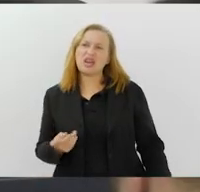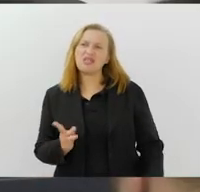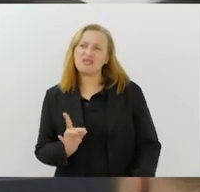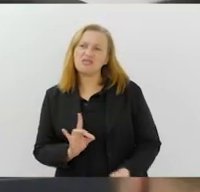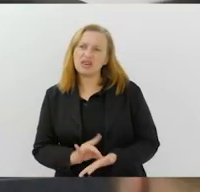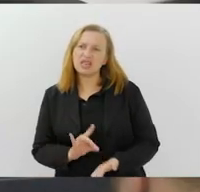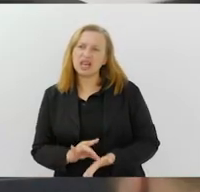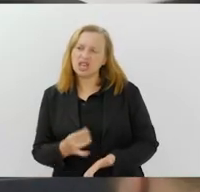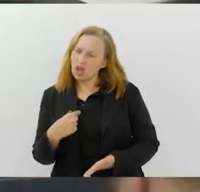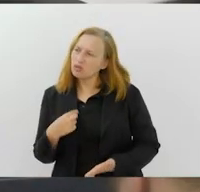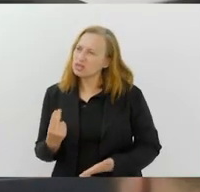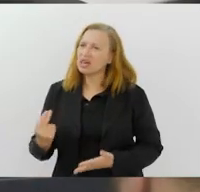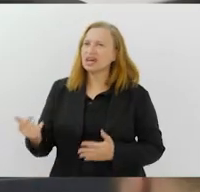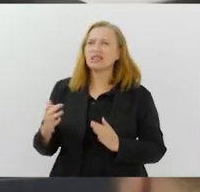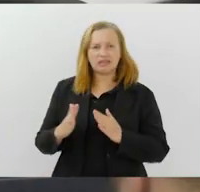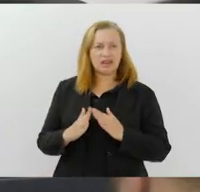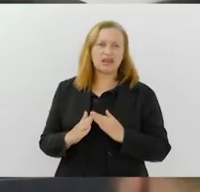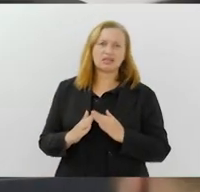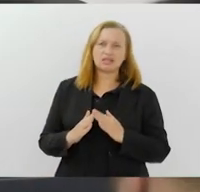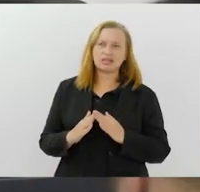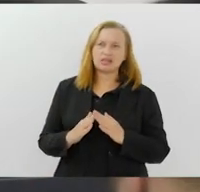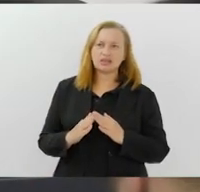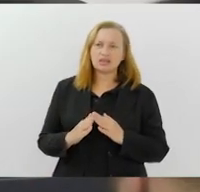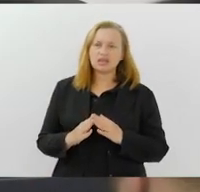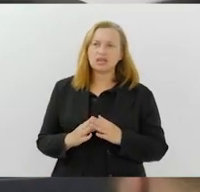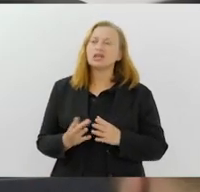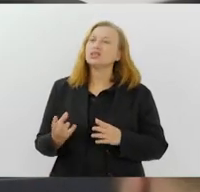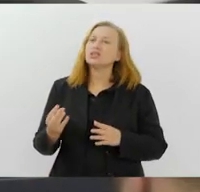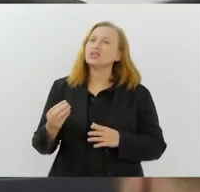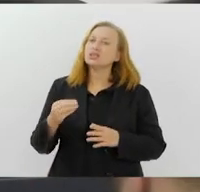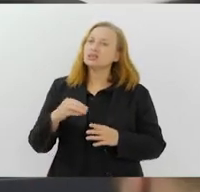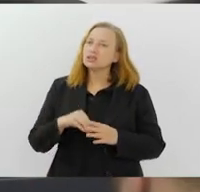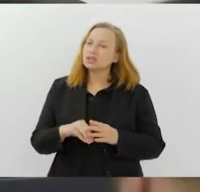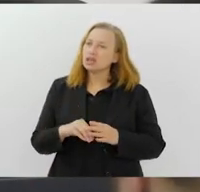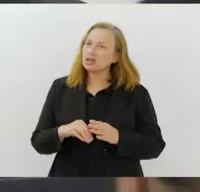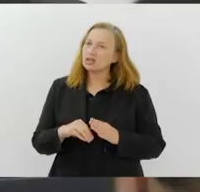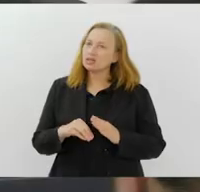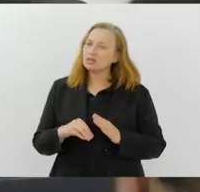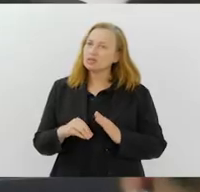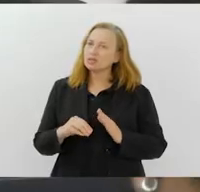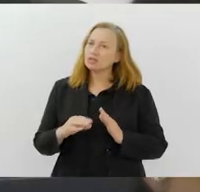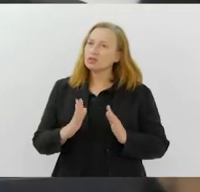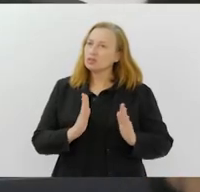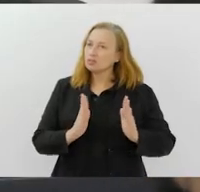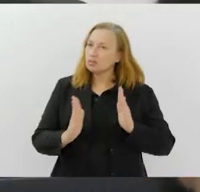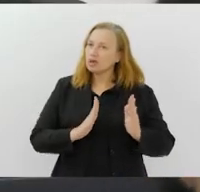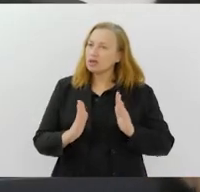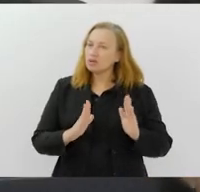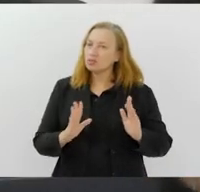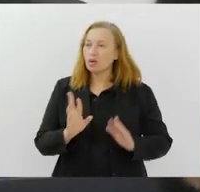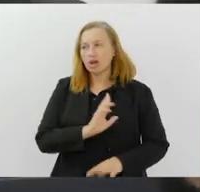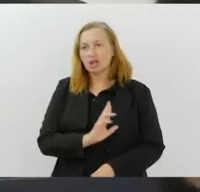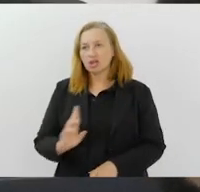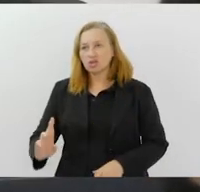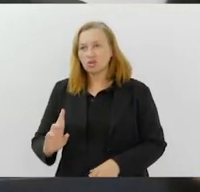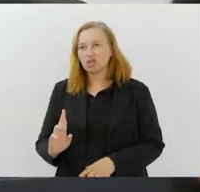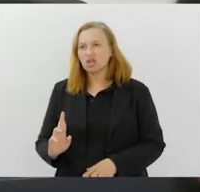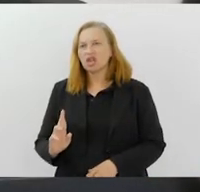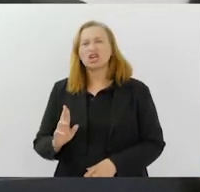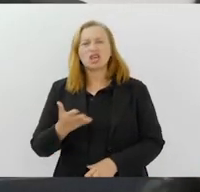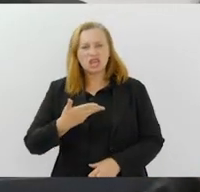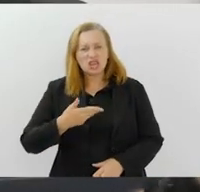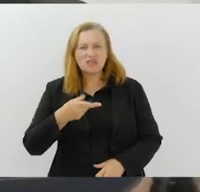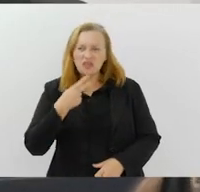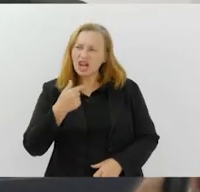saindo de cá dentro de um processo religioso dentro de um processo que eu quera fala e